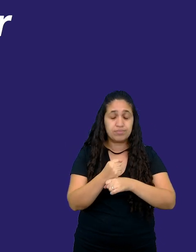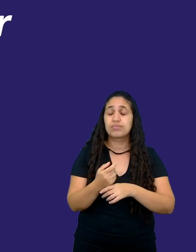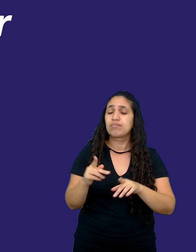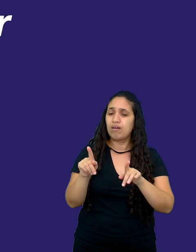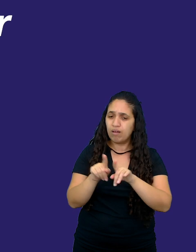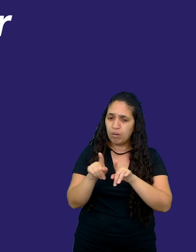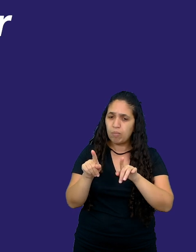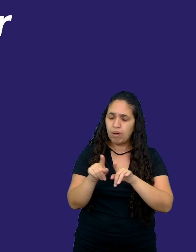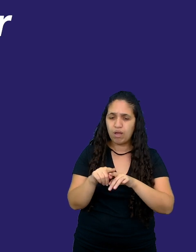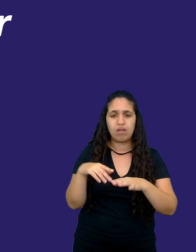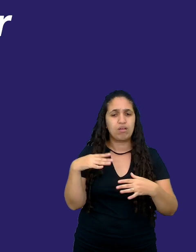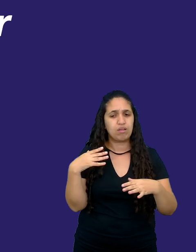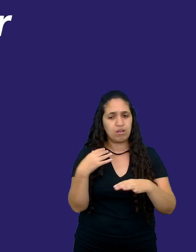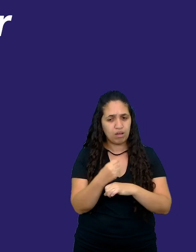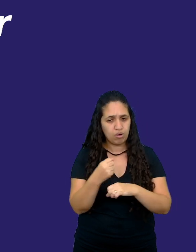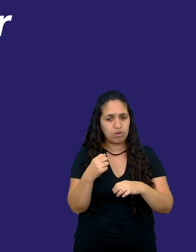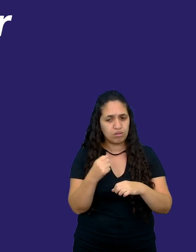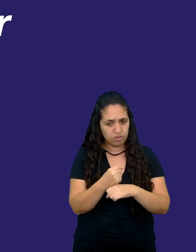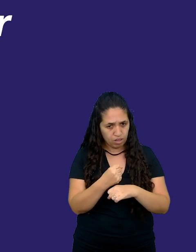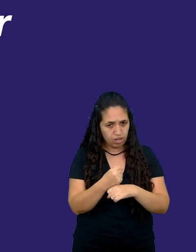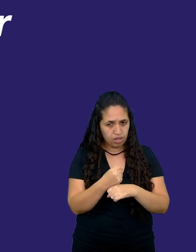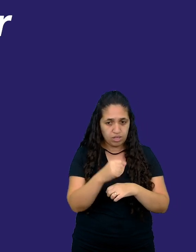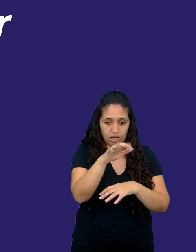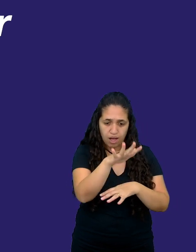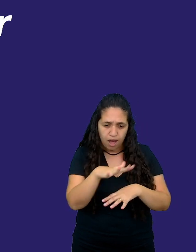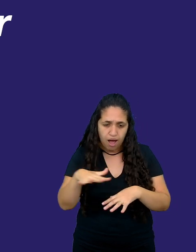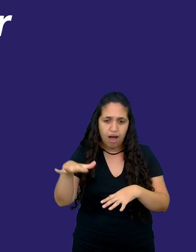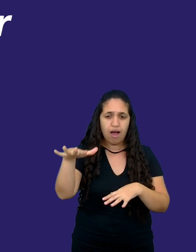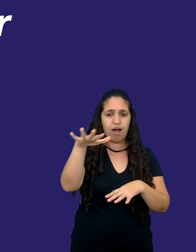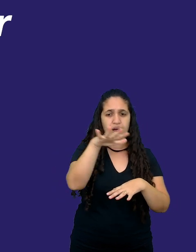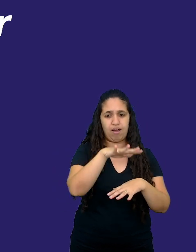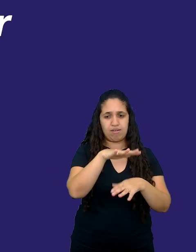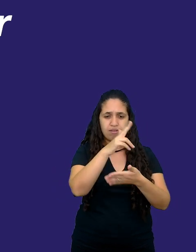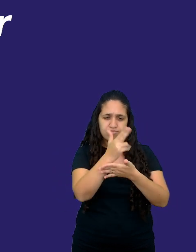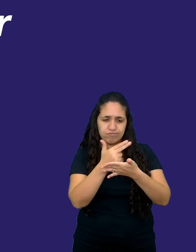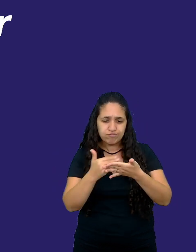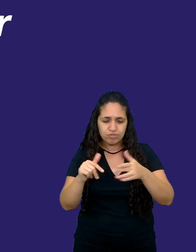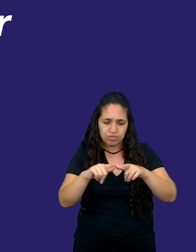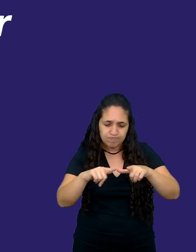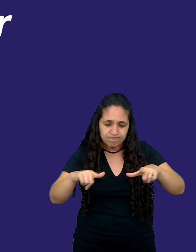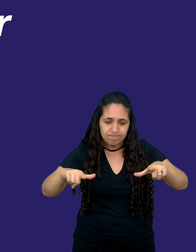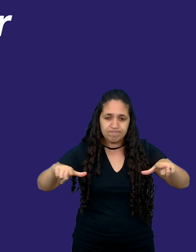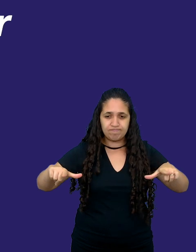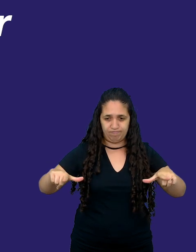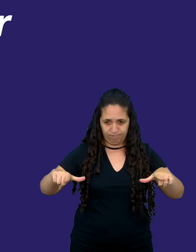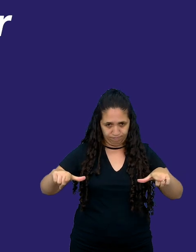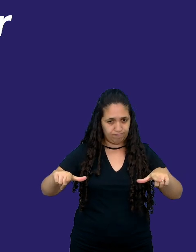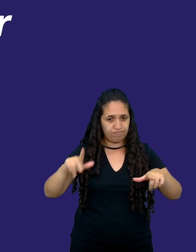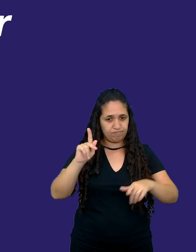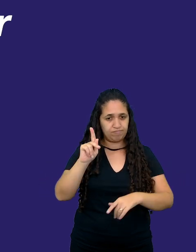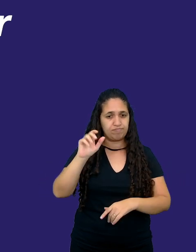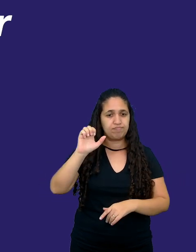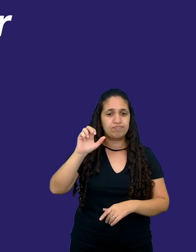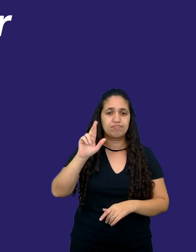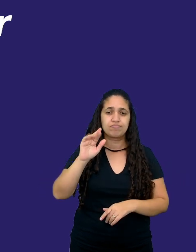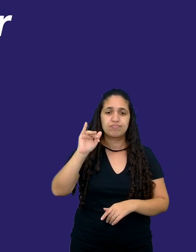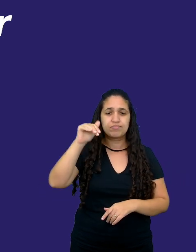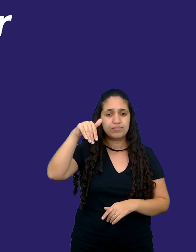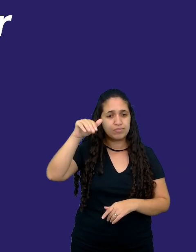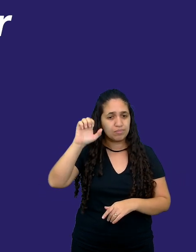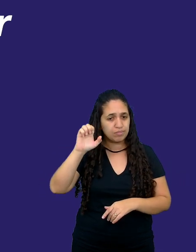E calcular as áreas de figuras planas e perímetros de figuras planas